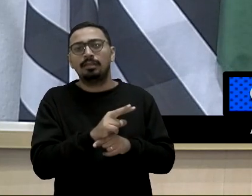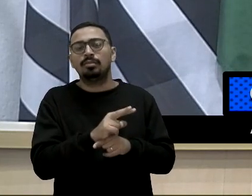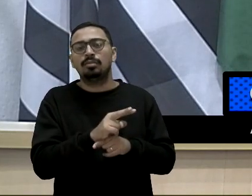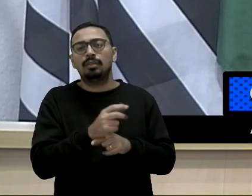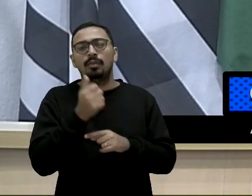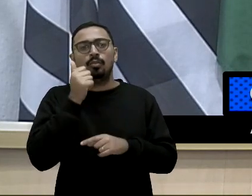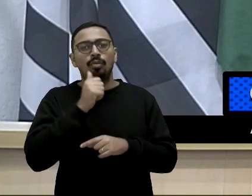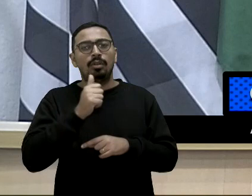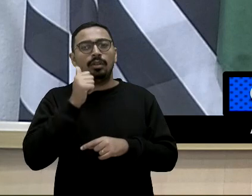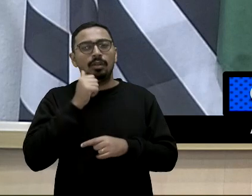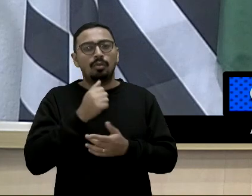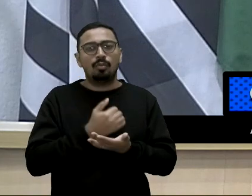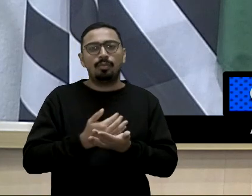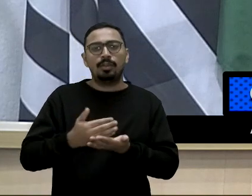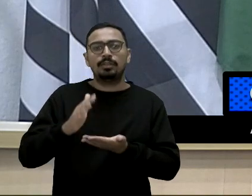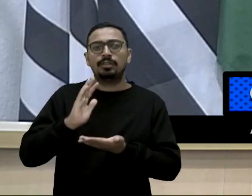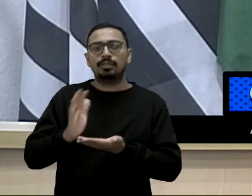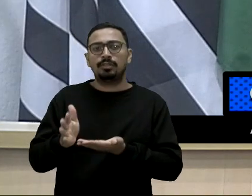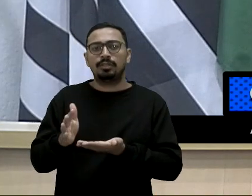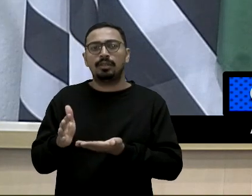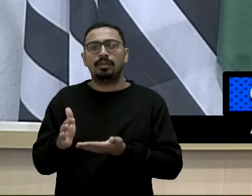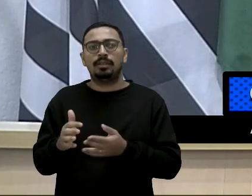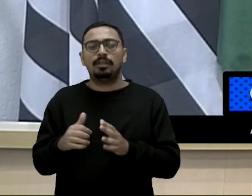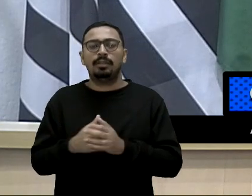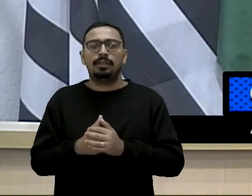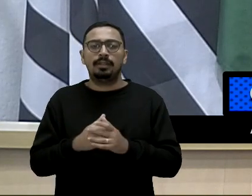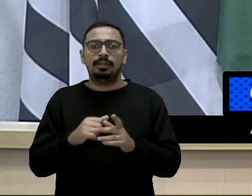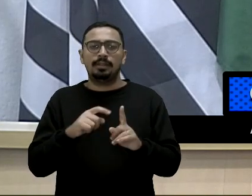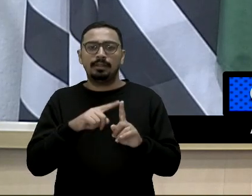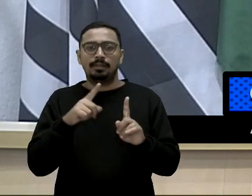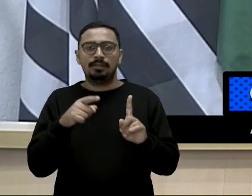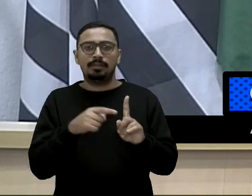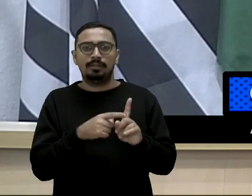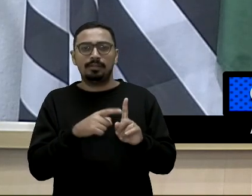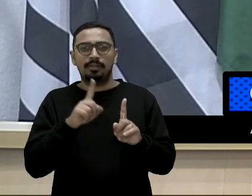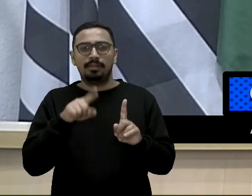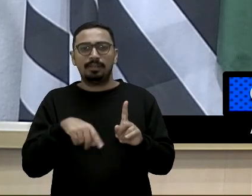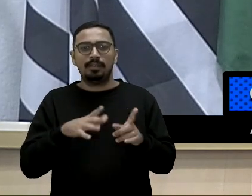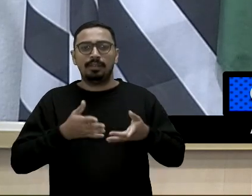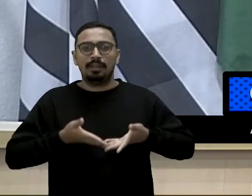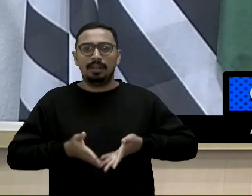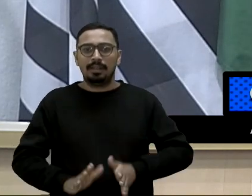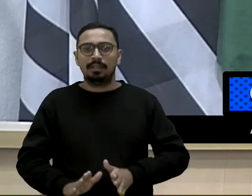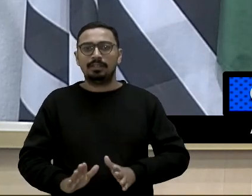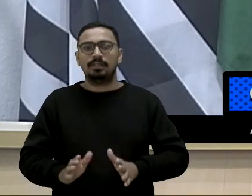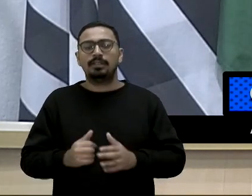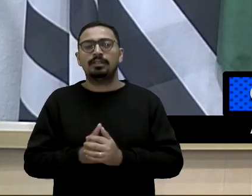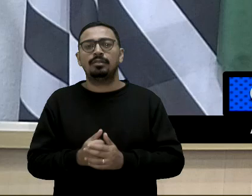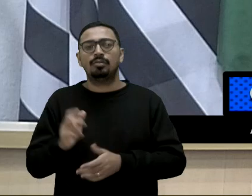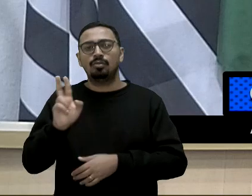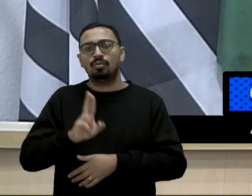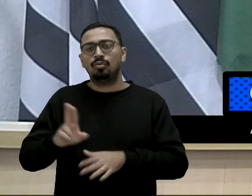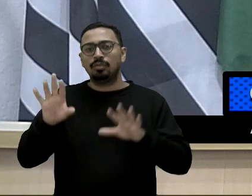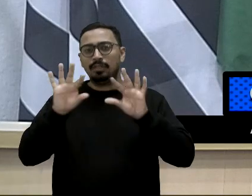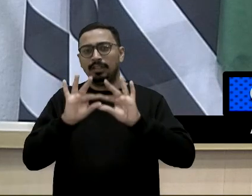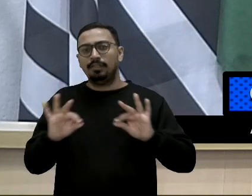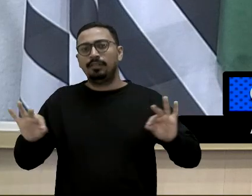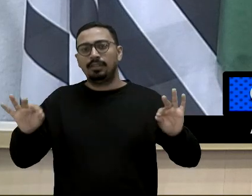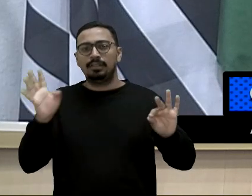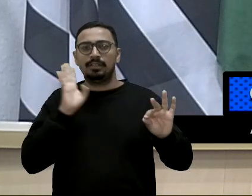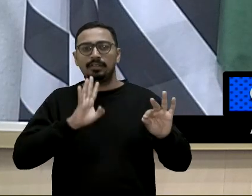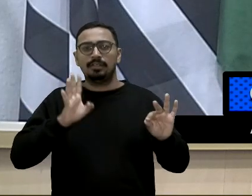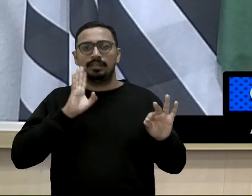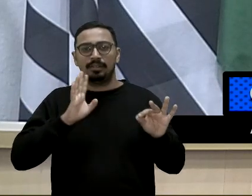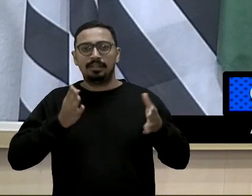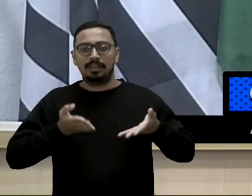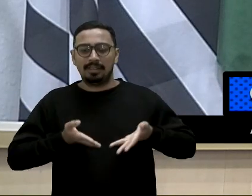familiar até a parte em que ela vira mãe. Eu ainda brinquei com a Michelle e falei, Michelle, usa essa frase, que eu acho uma frase muito bonita. Nasce uma